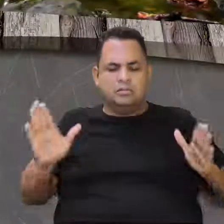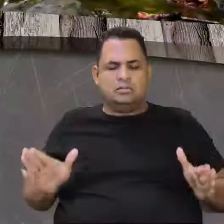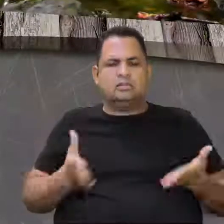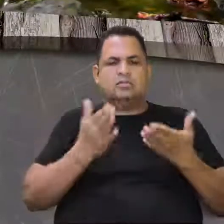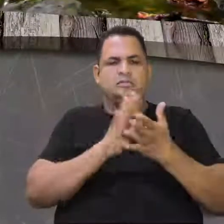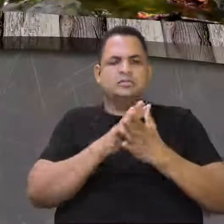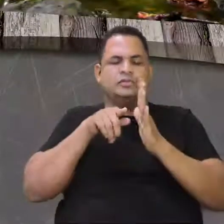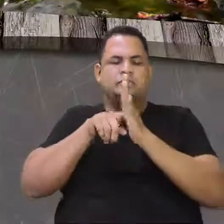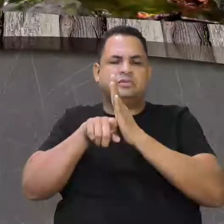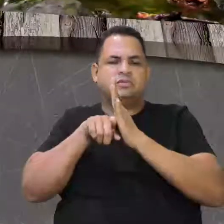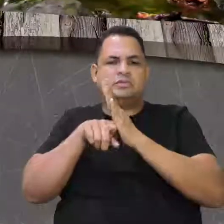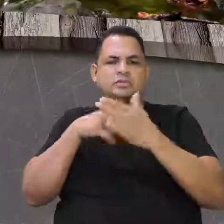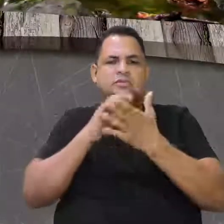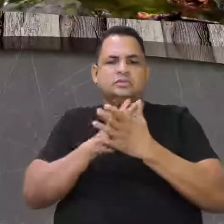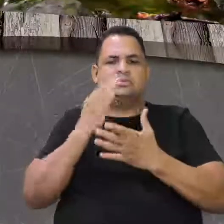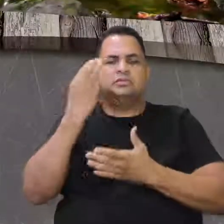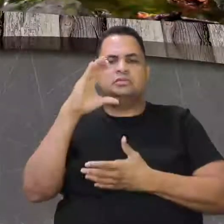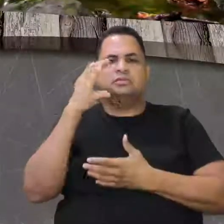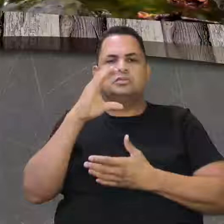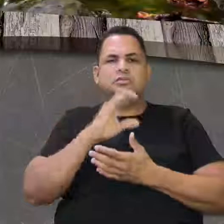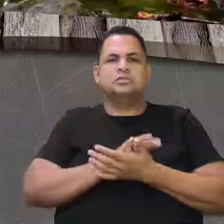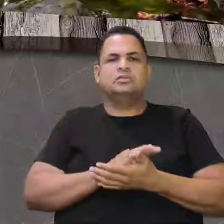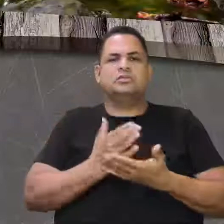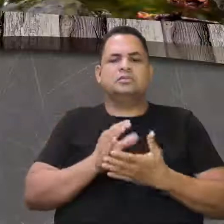incentivando pesquisas científicas,